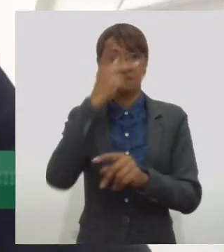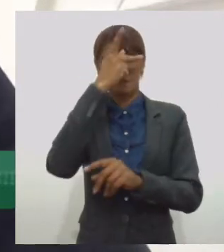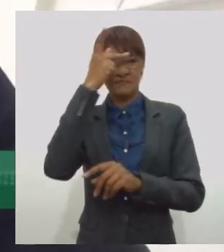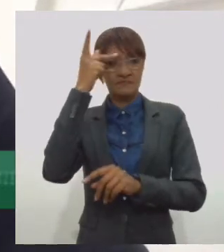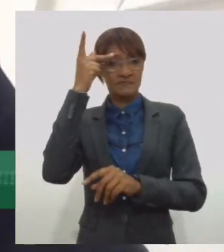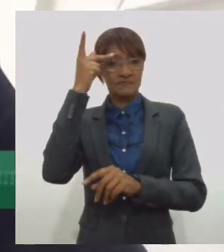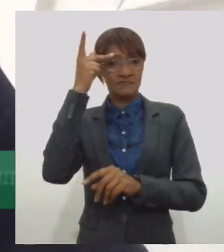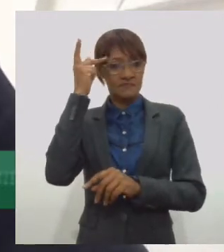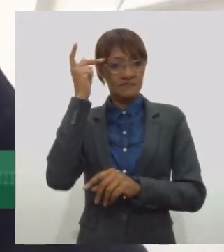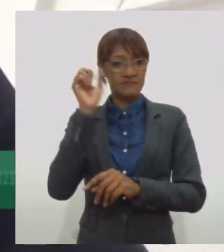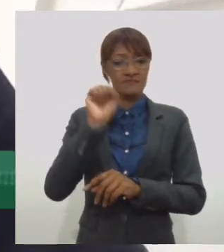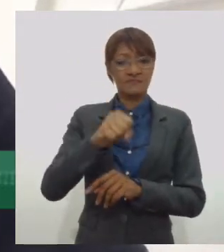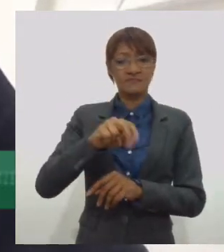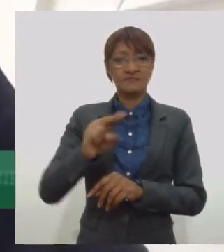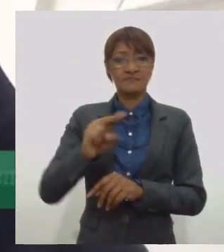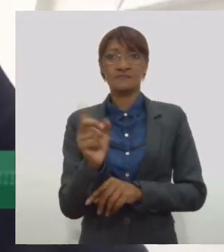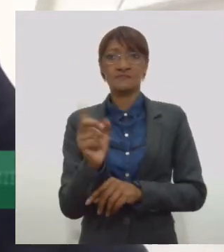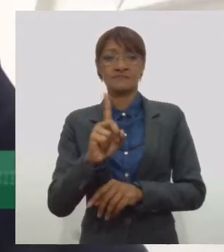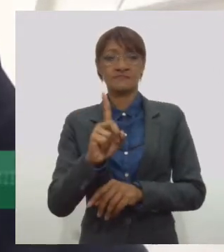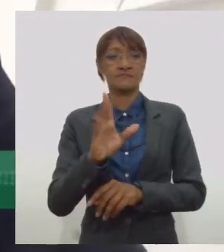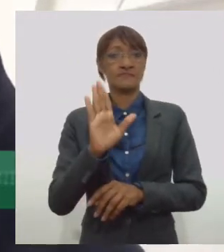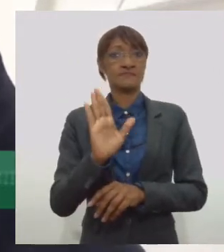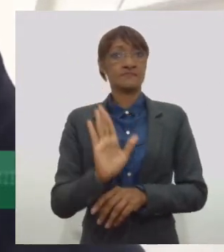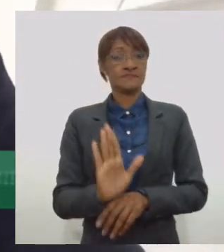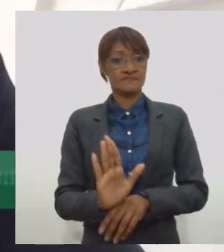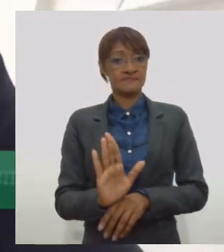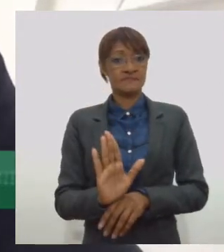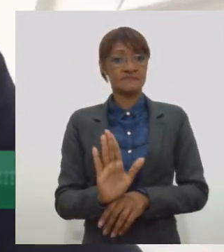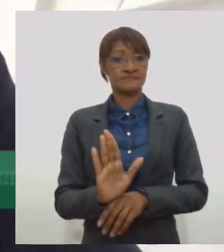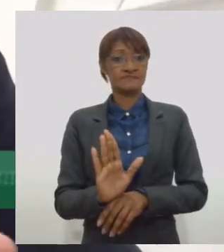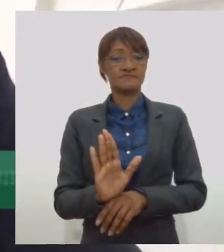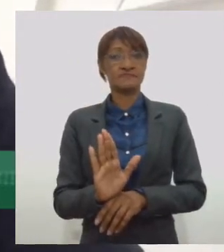formação jurídica ou não. É uma